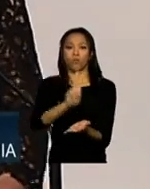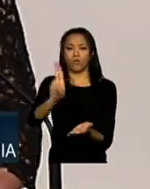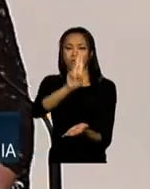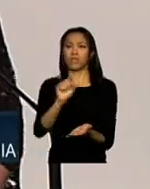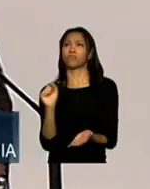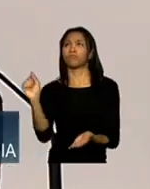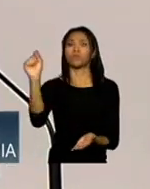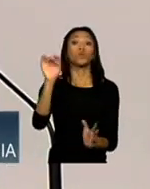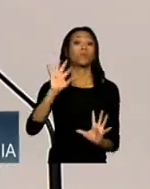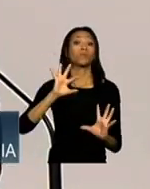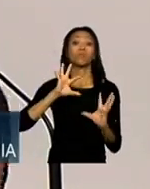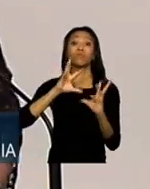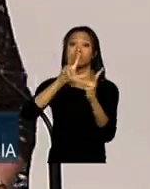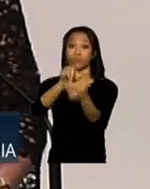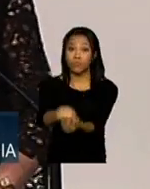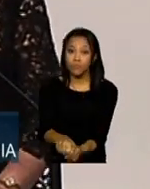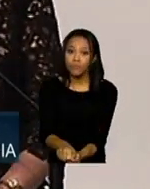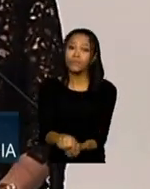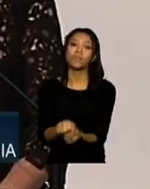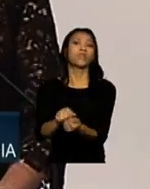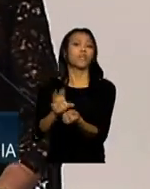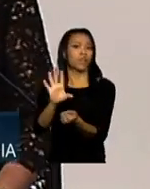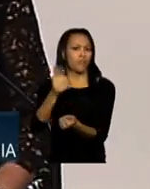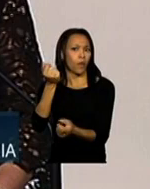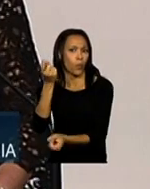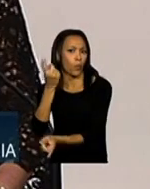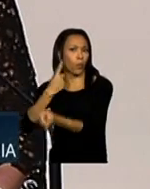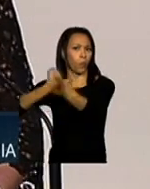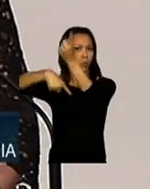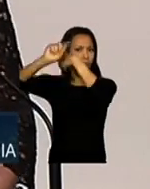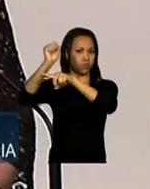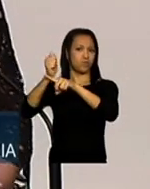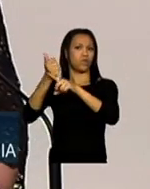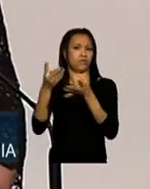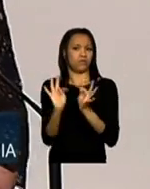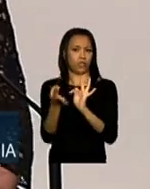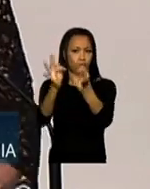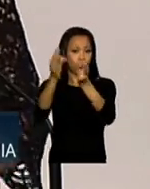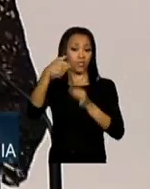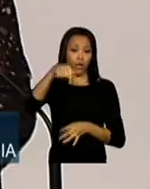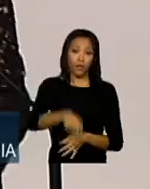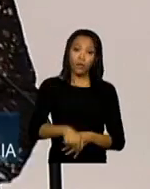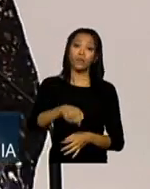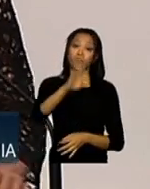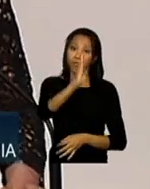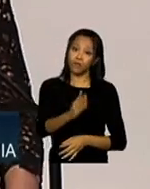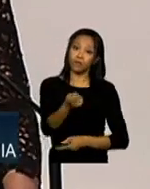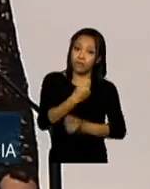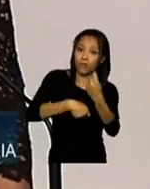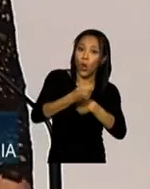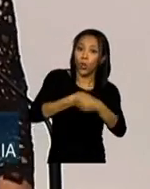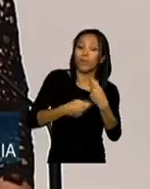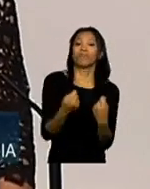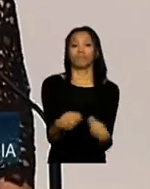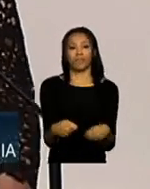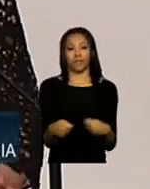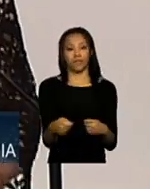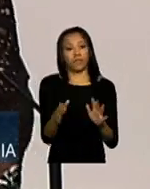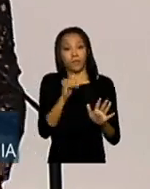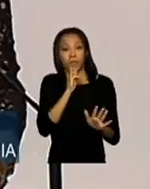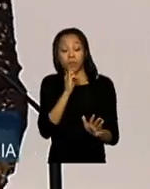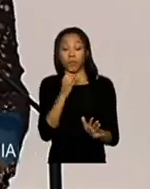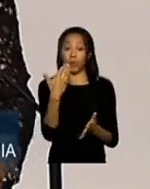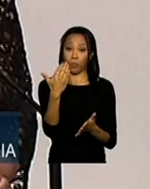volta, vão ajudar a dar o salto tecnológico que nossa economia precisa. No caso do Ciências Sem